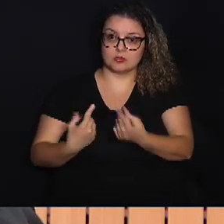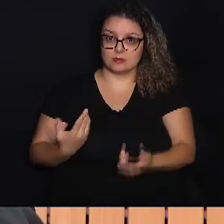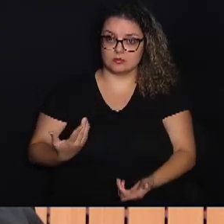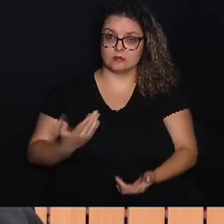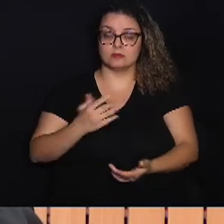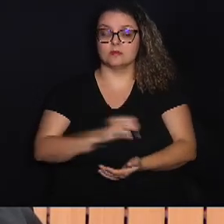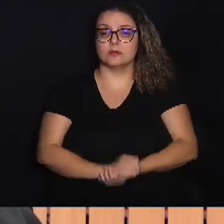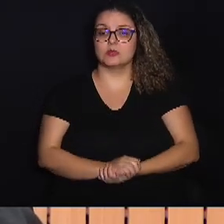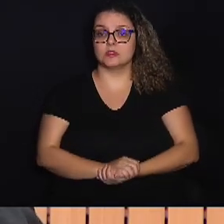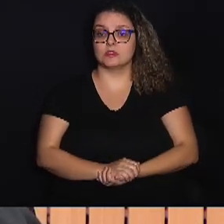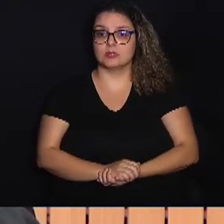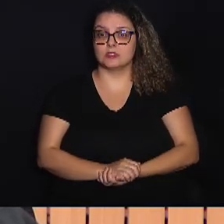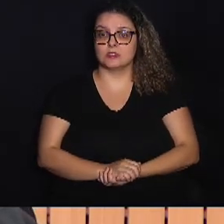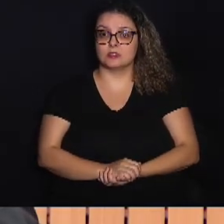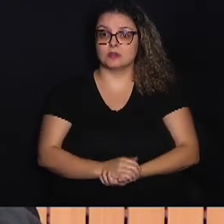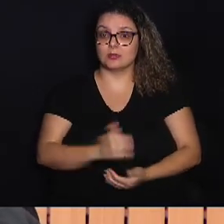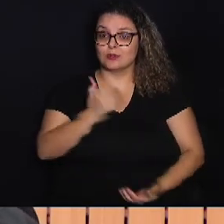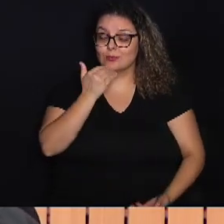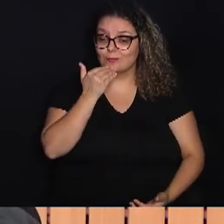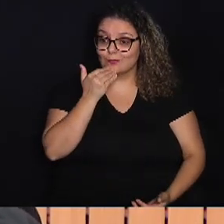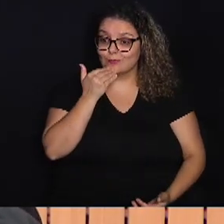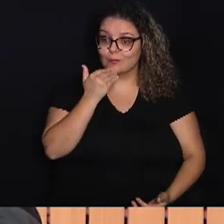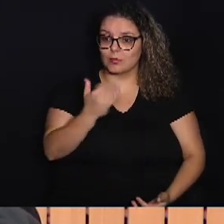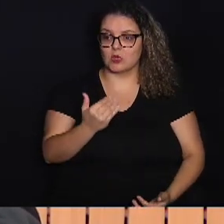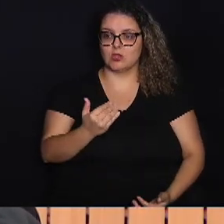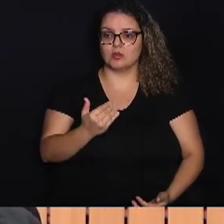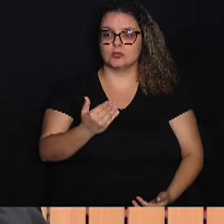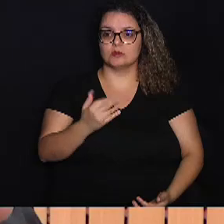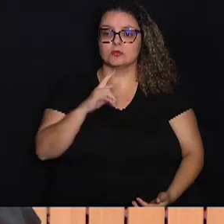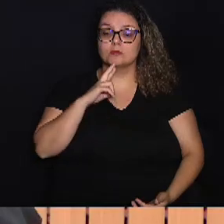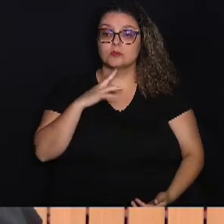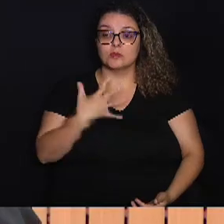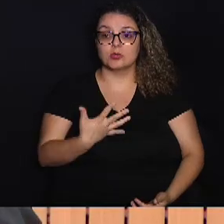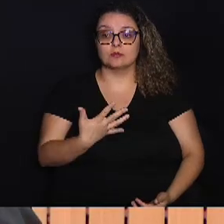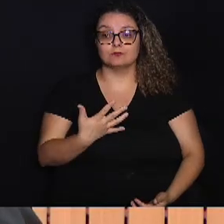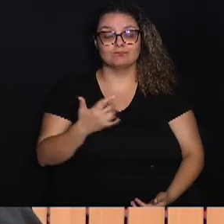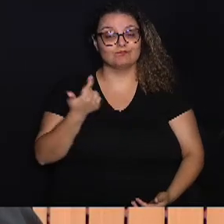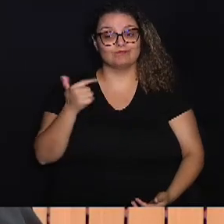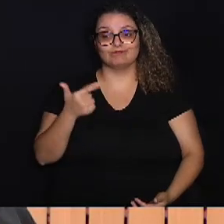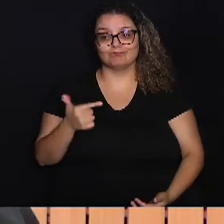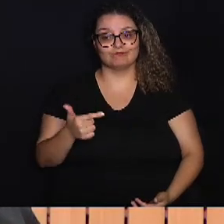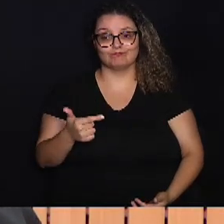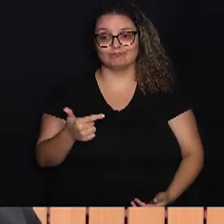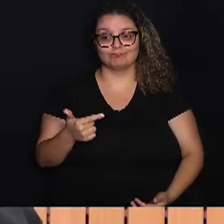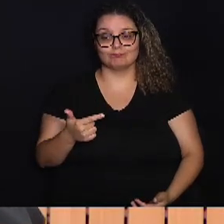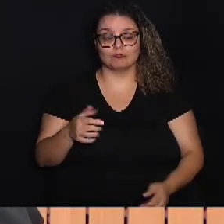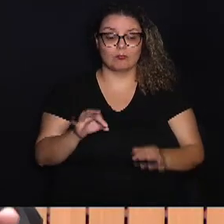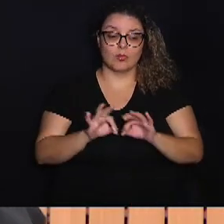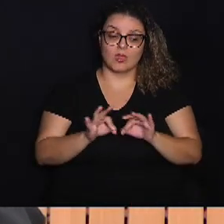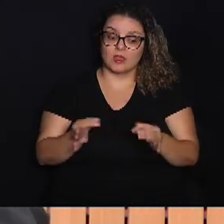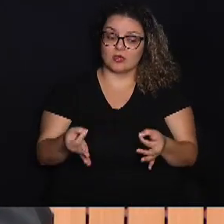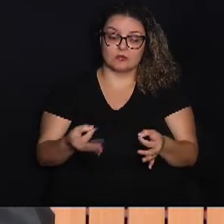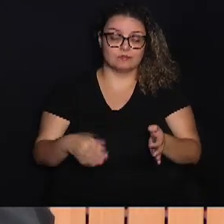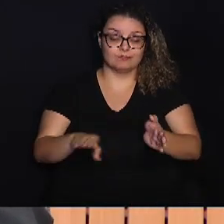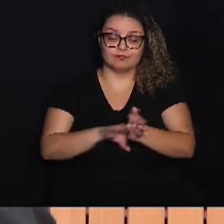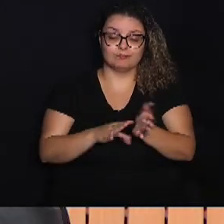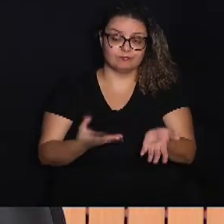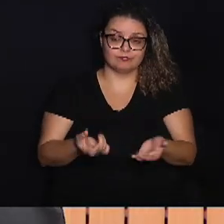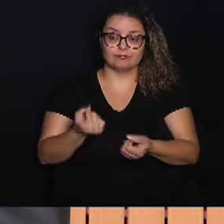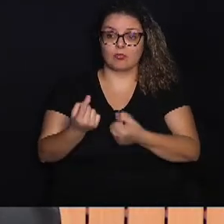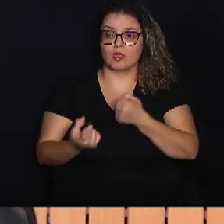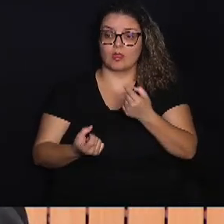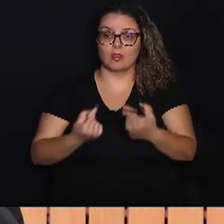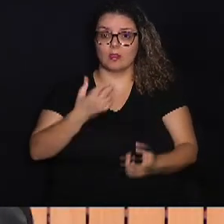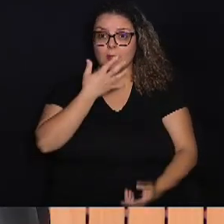Avenida e Clamam Por uma solução mas não tem simplesmente não chega lá alguns até já